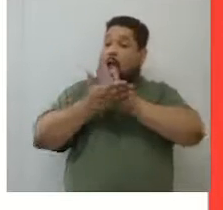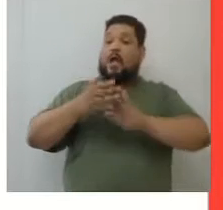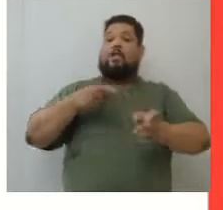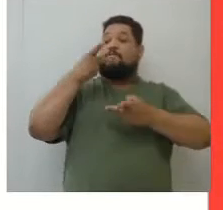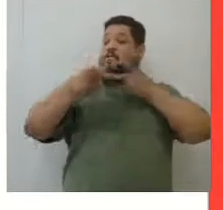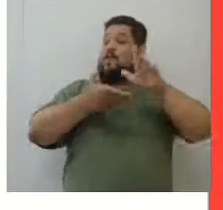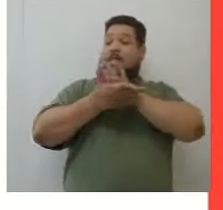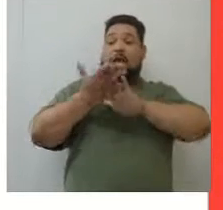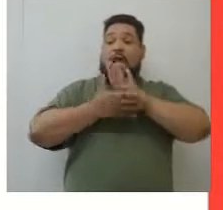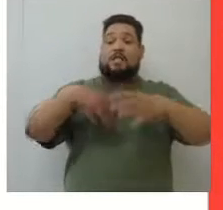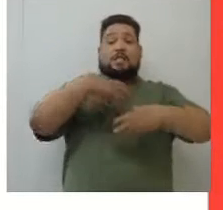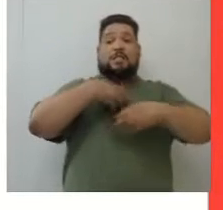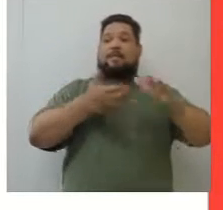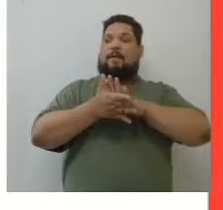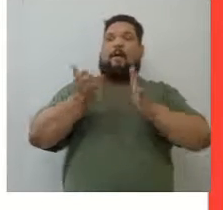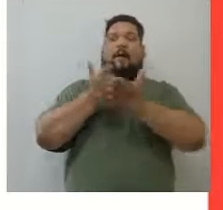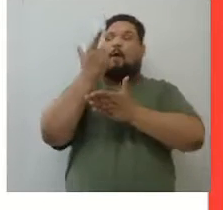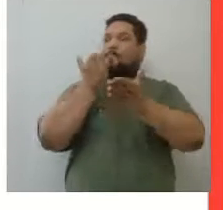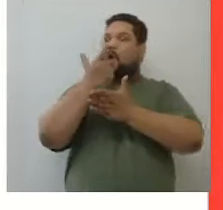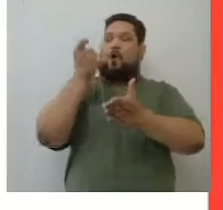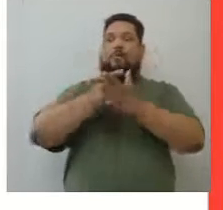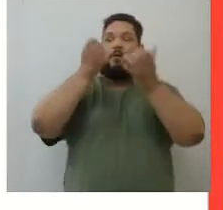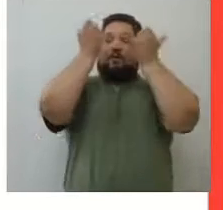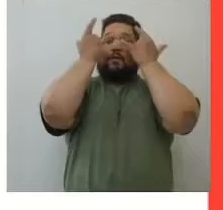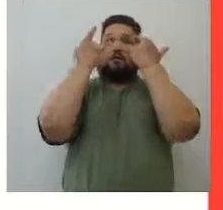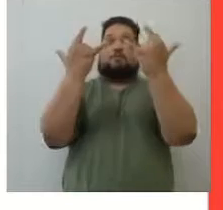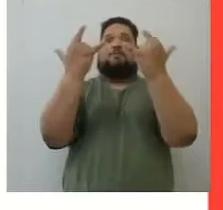nem sentir. Compre.